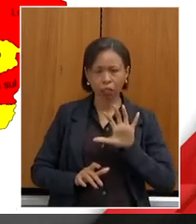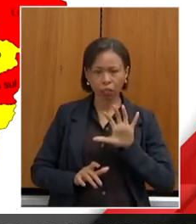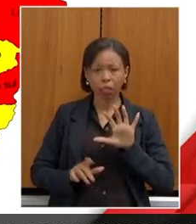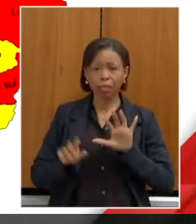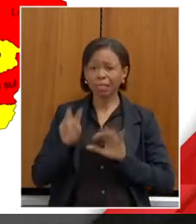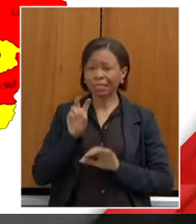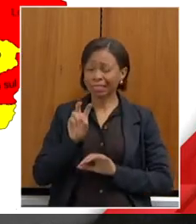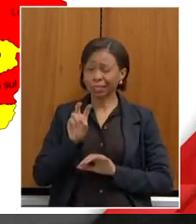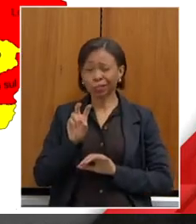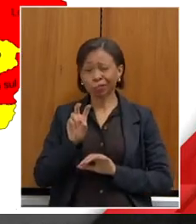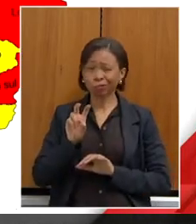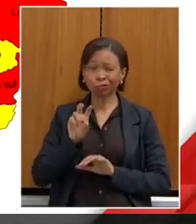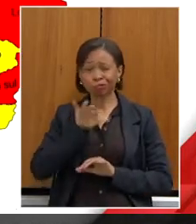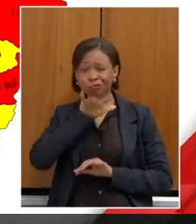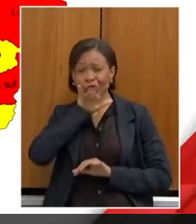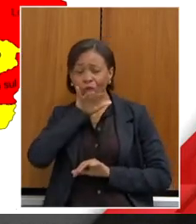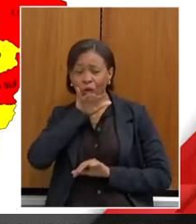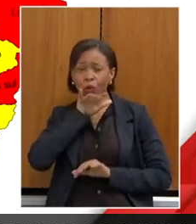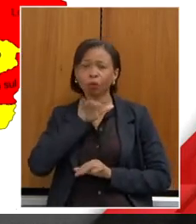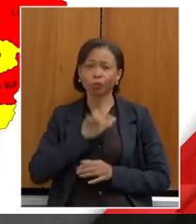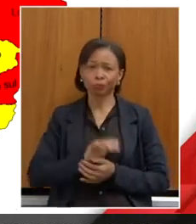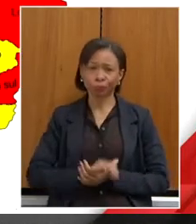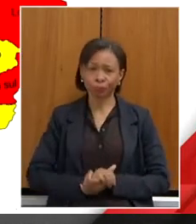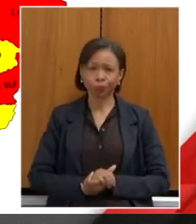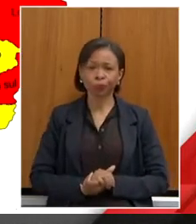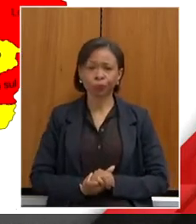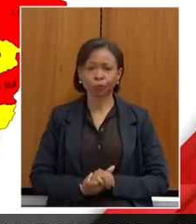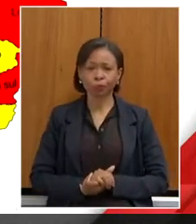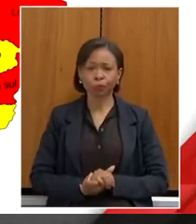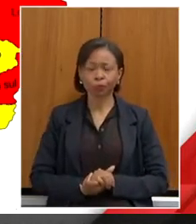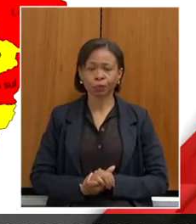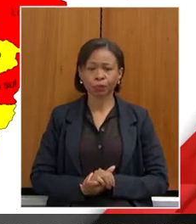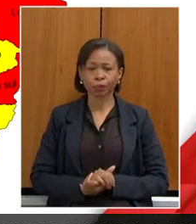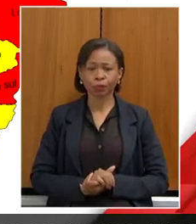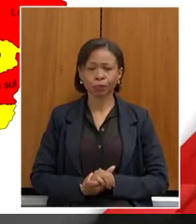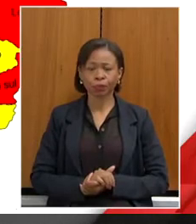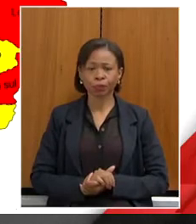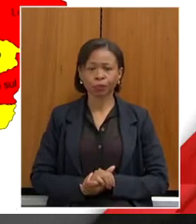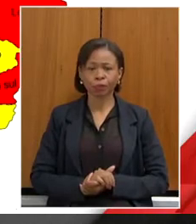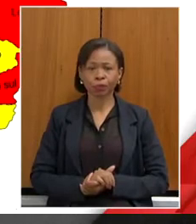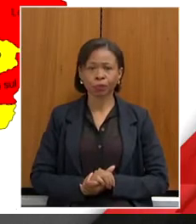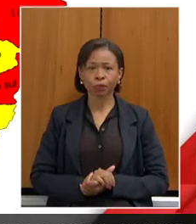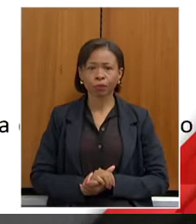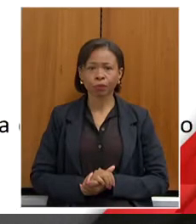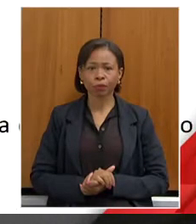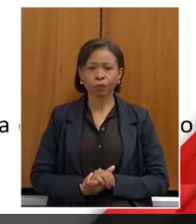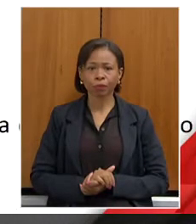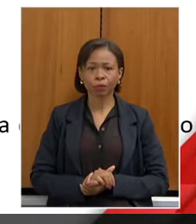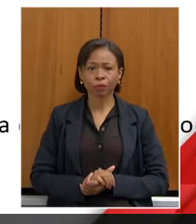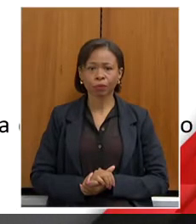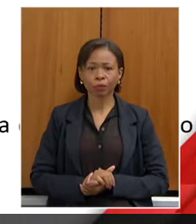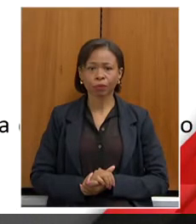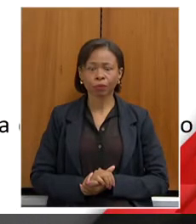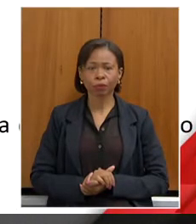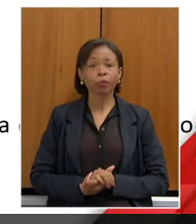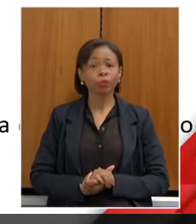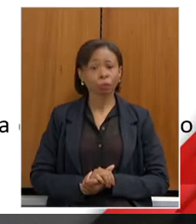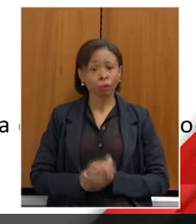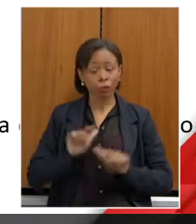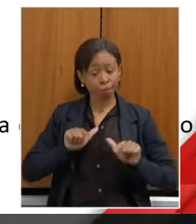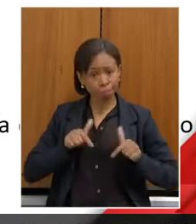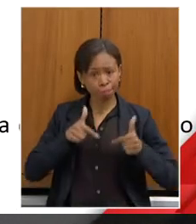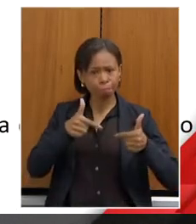desfavorável. Centro-Sul, Leste do Sul, Nordeste, Oeste e Sul. Pode passar. Então, ações e